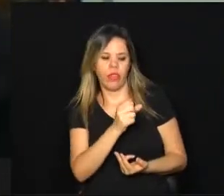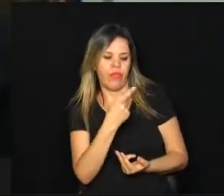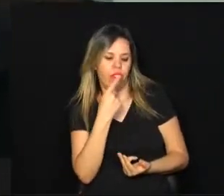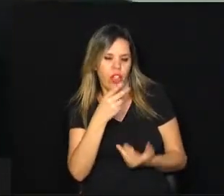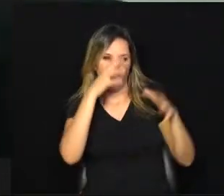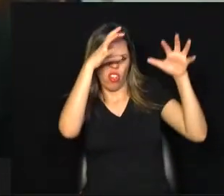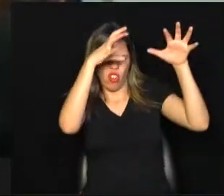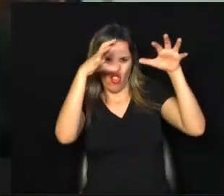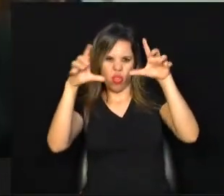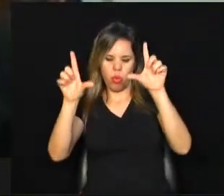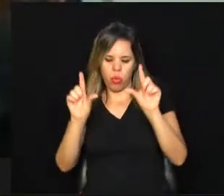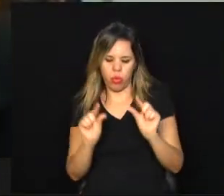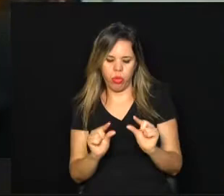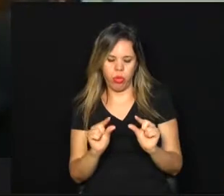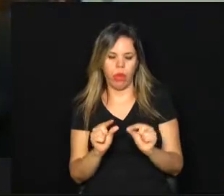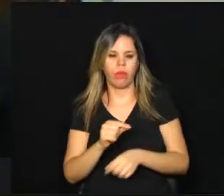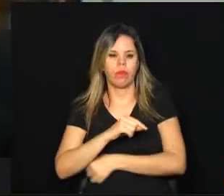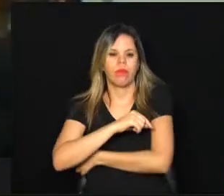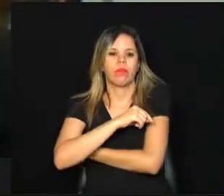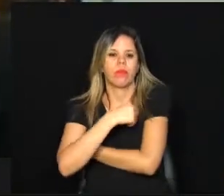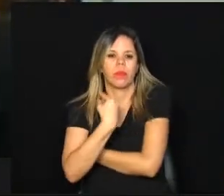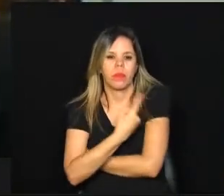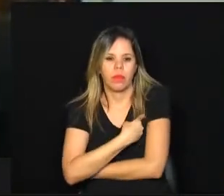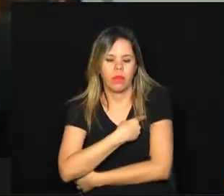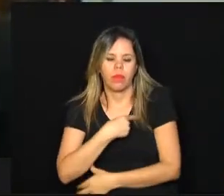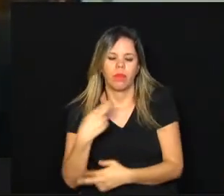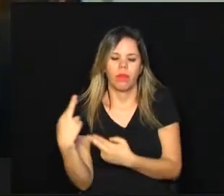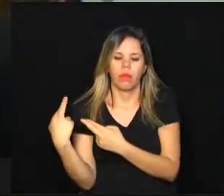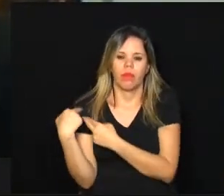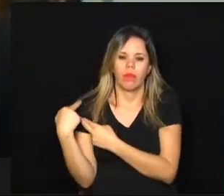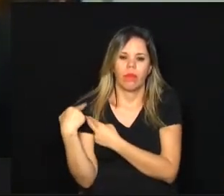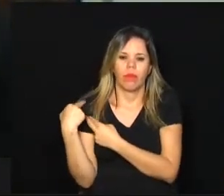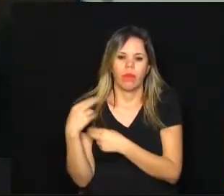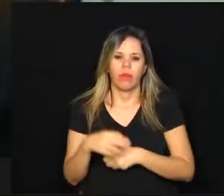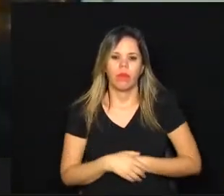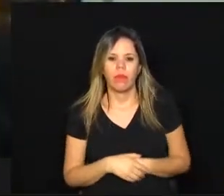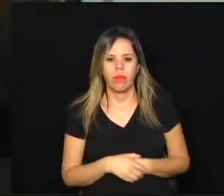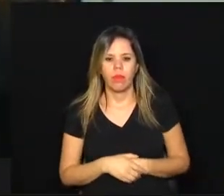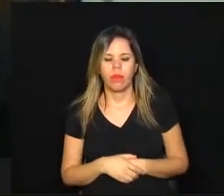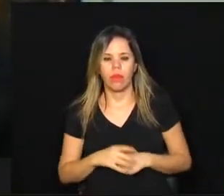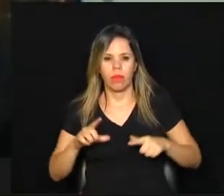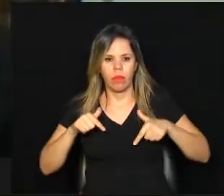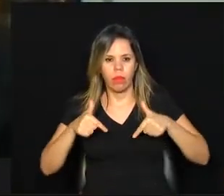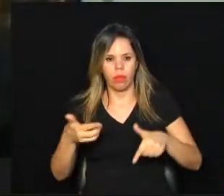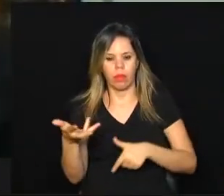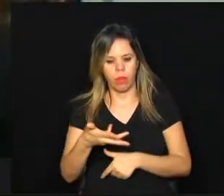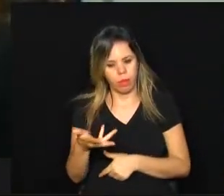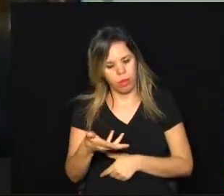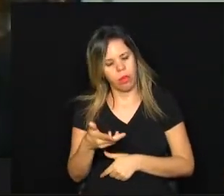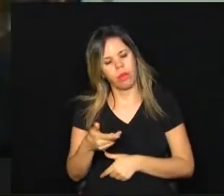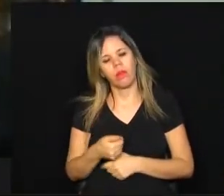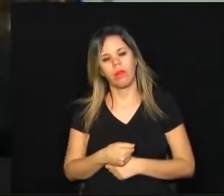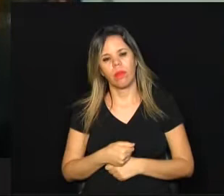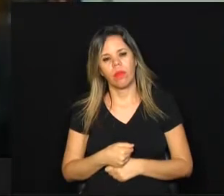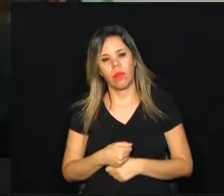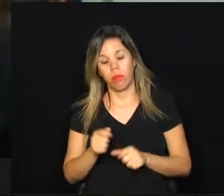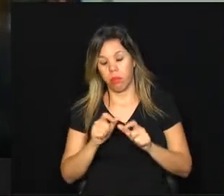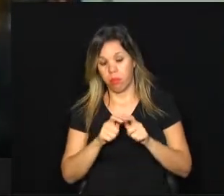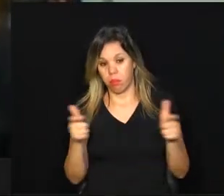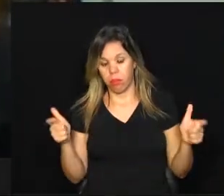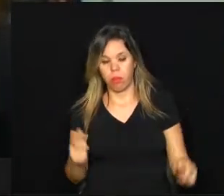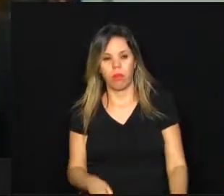cada vez menos e a nossa responsabilidade de agir frente a isso é enorme,